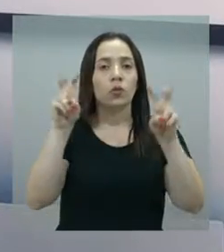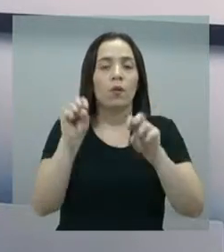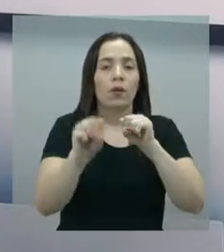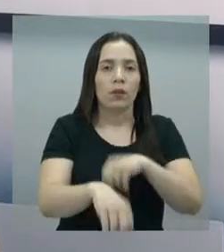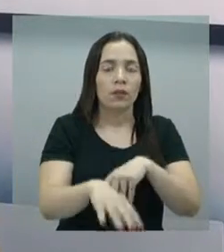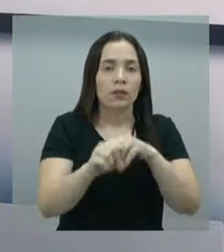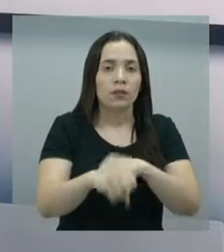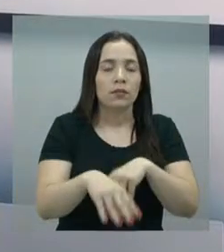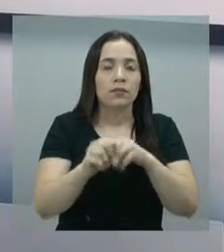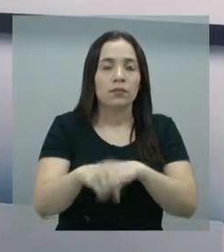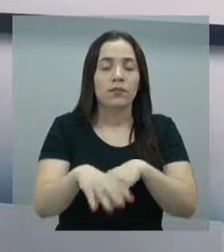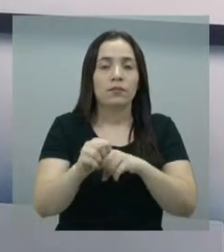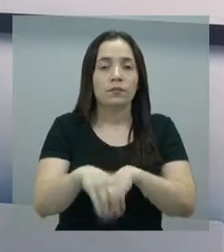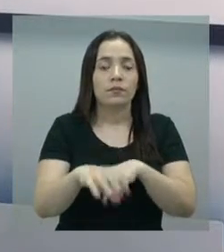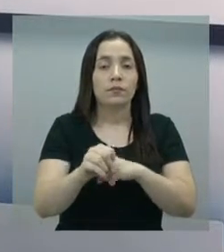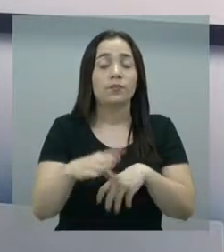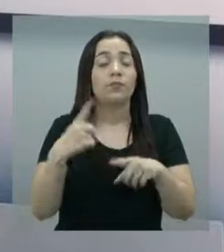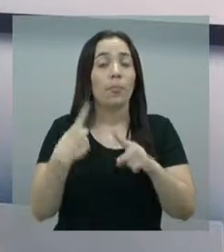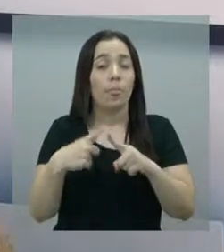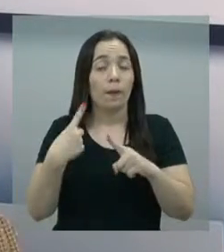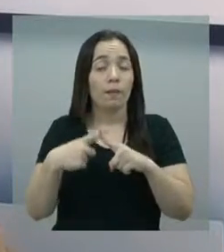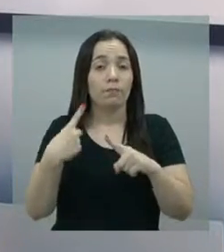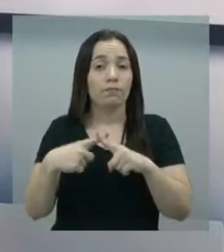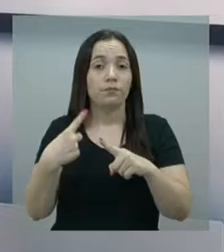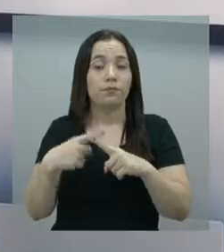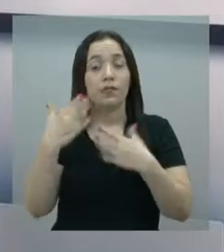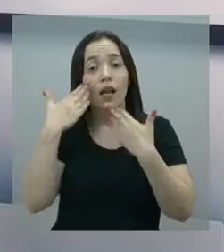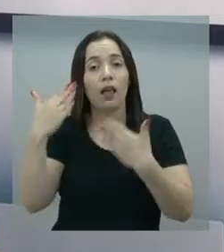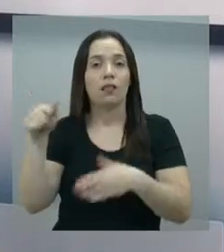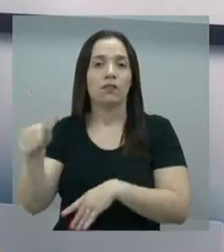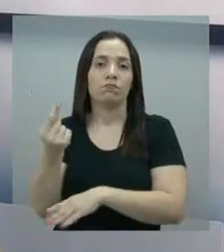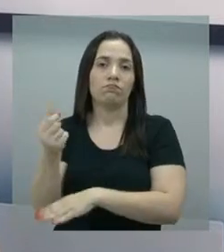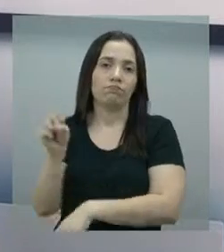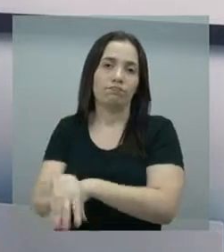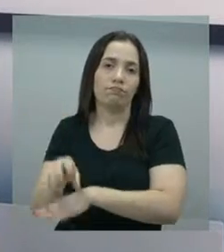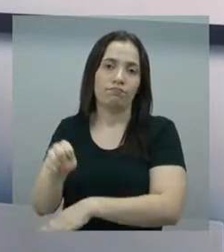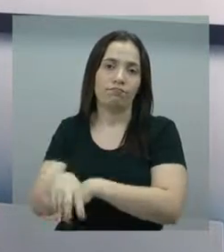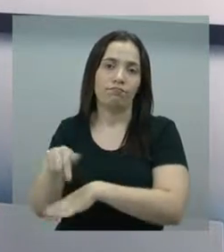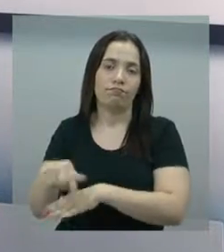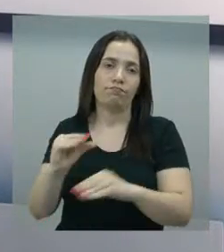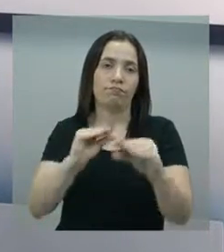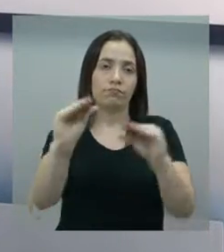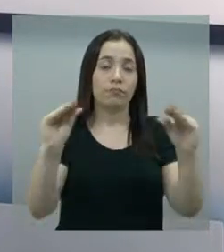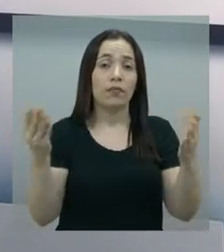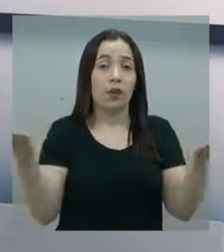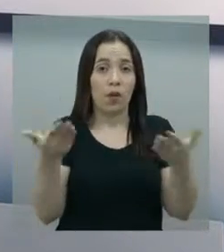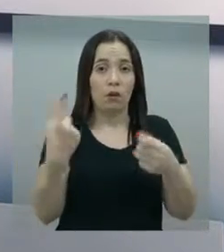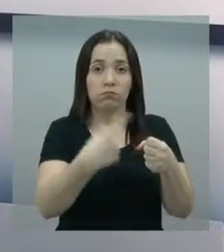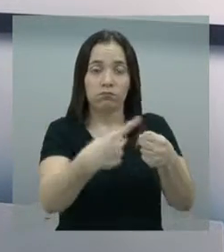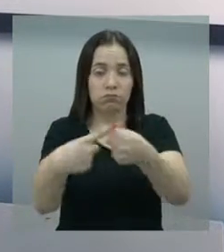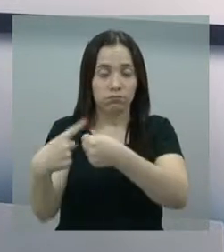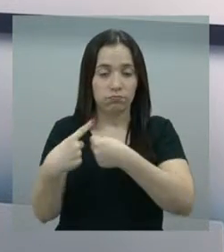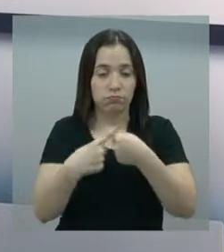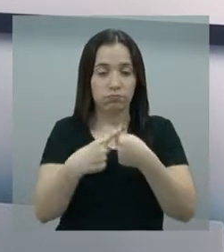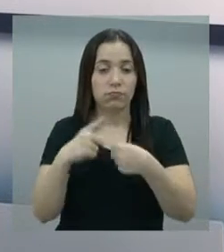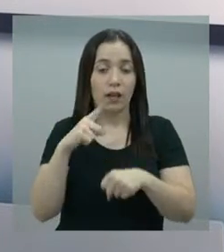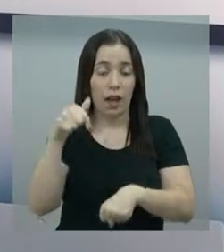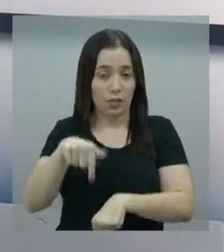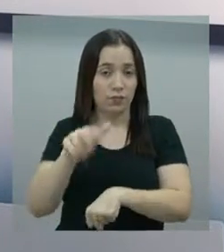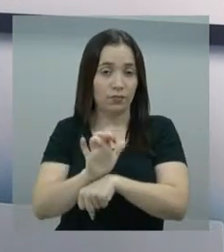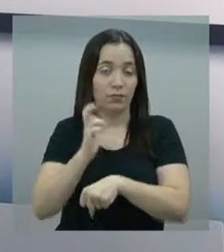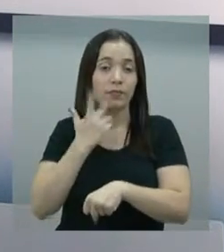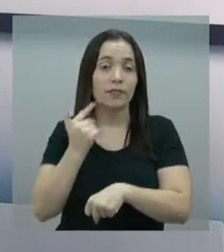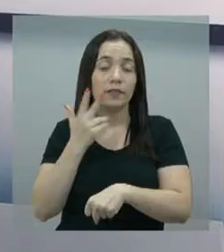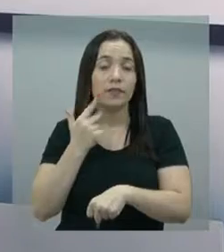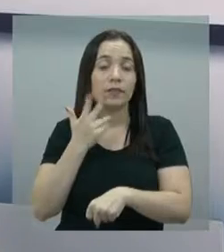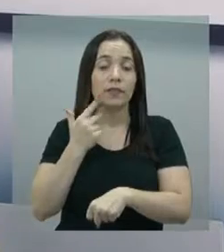educação, só foi possível por conta do Fundeb. Hoje, tem município que recebe, aqui no estado de Ceará,